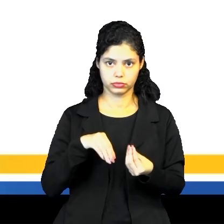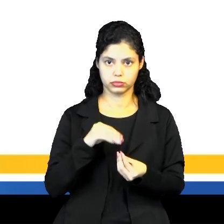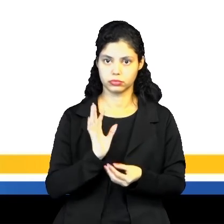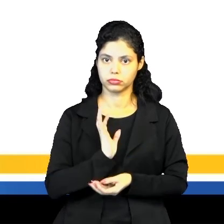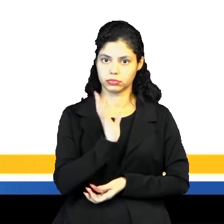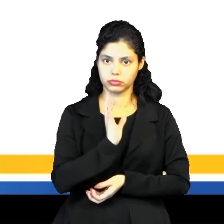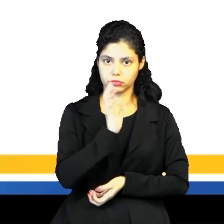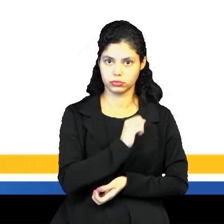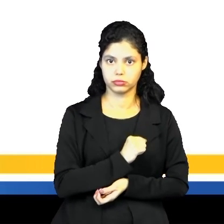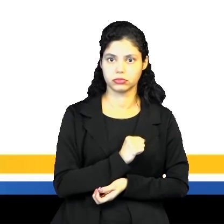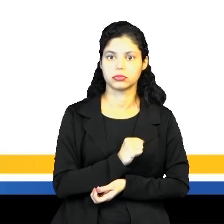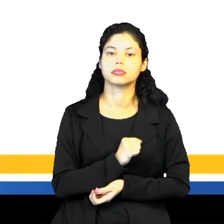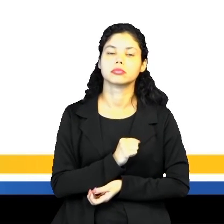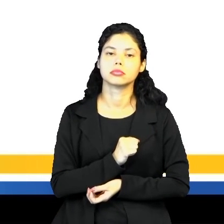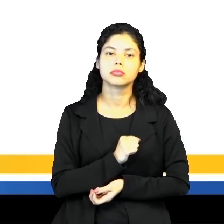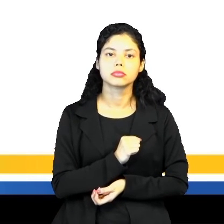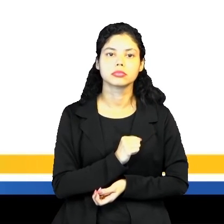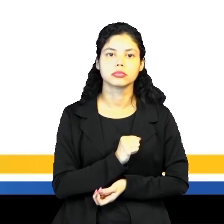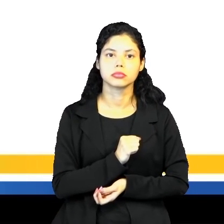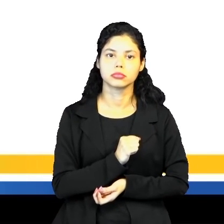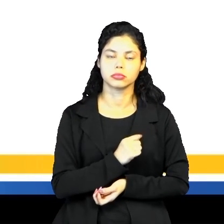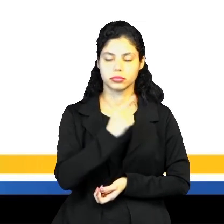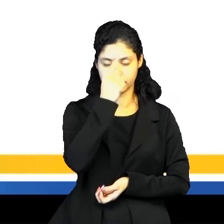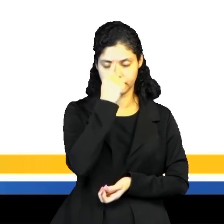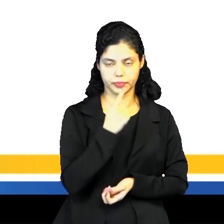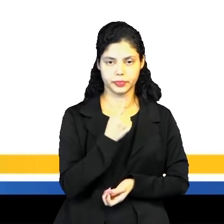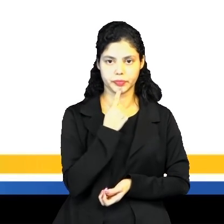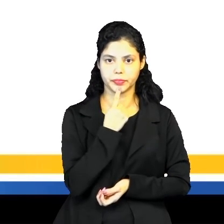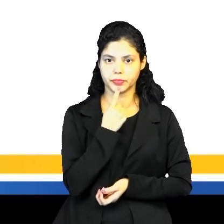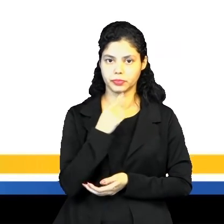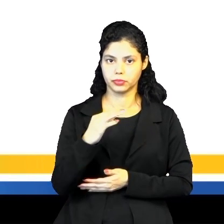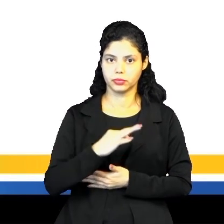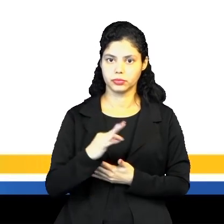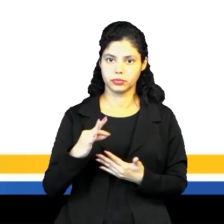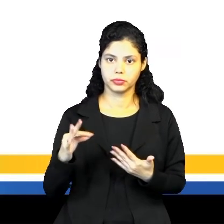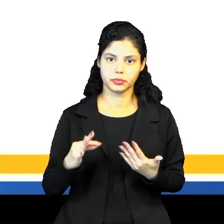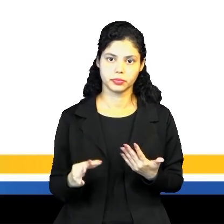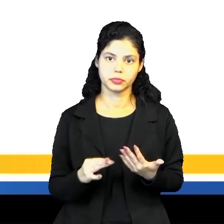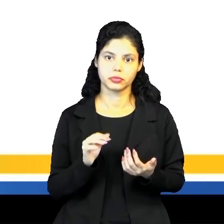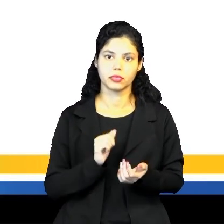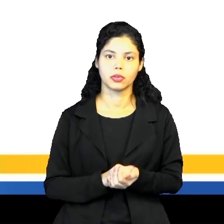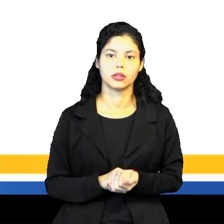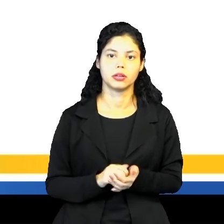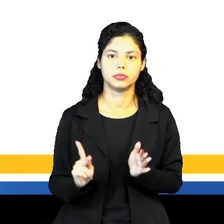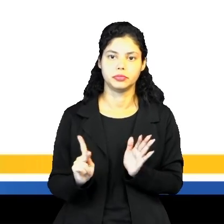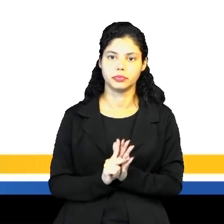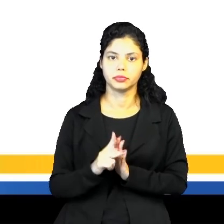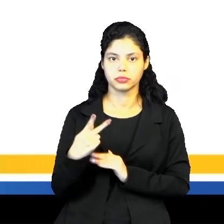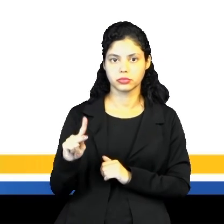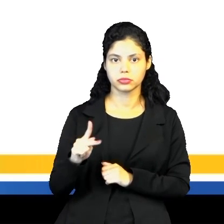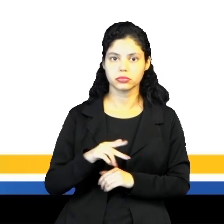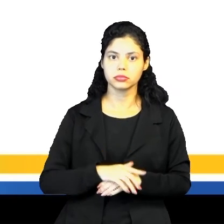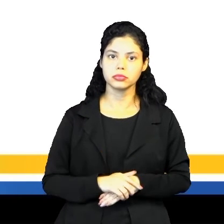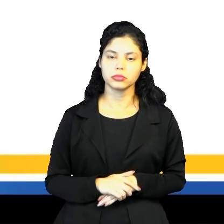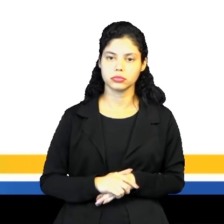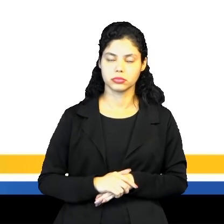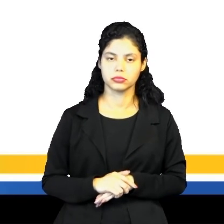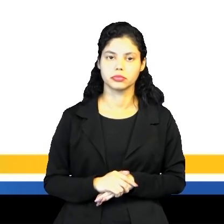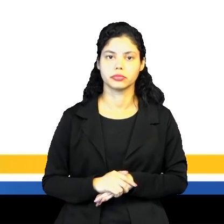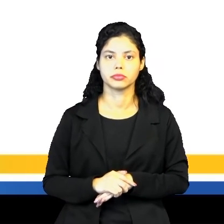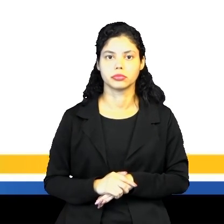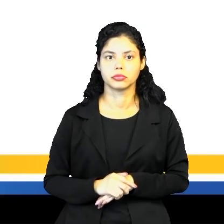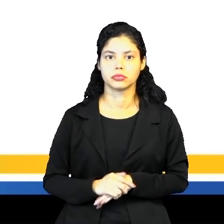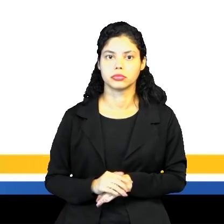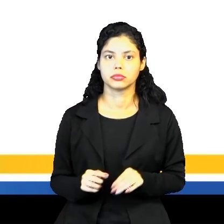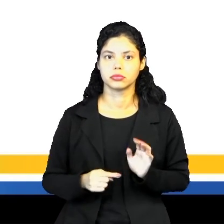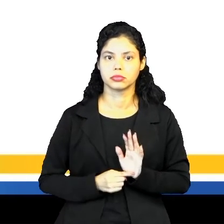e agora ali toda a questão da figura e dos elementos da figura feminina pertencem a ele, né? E ele